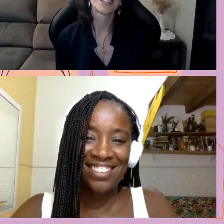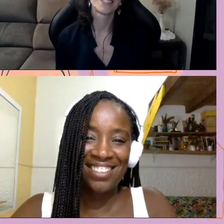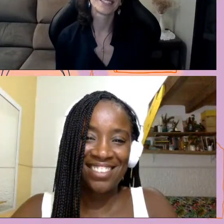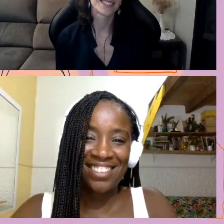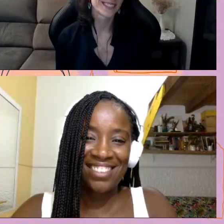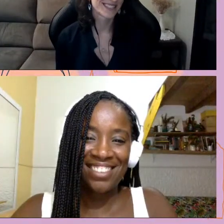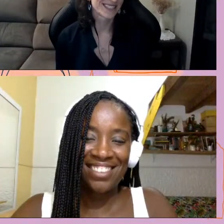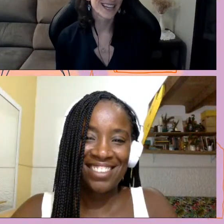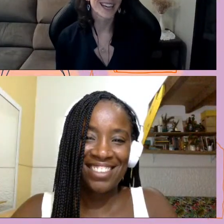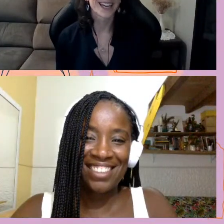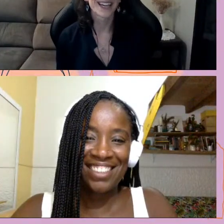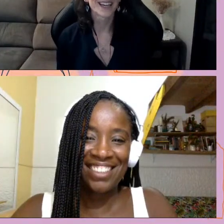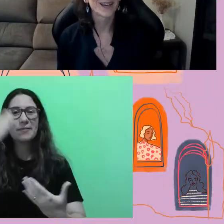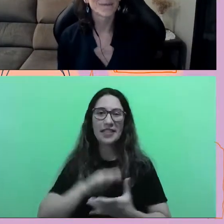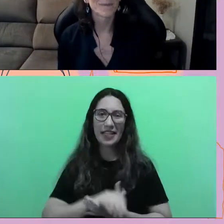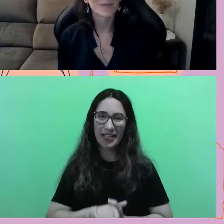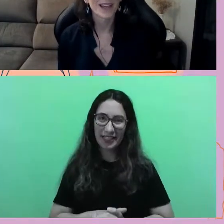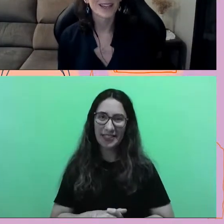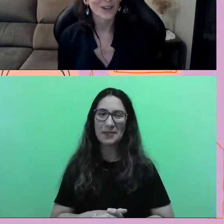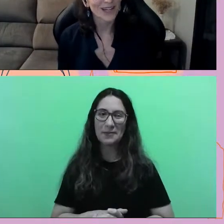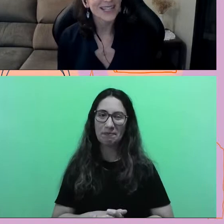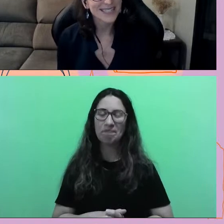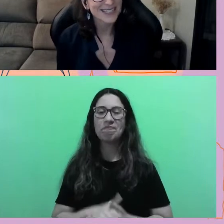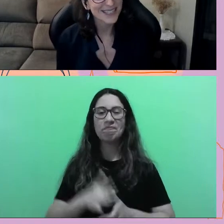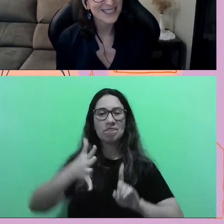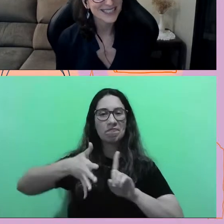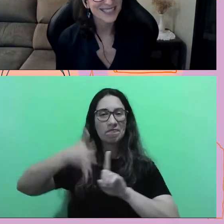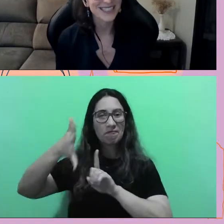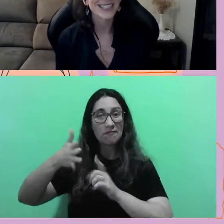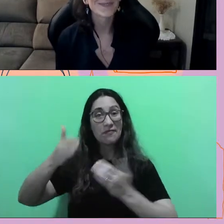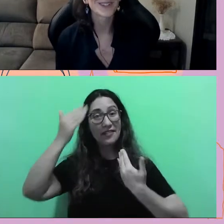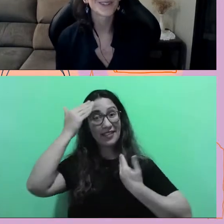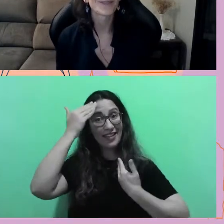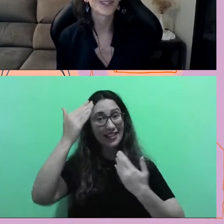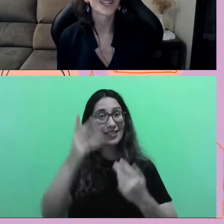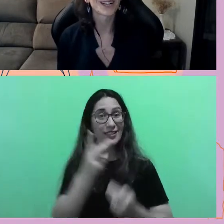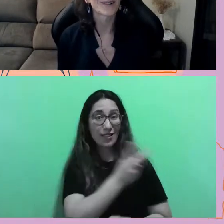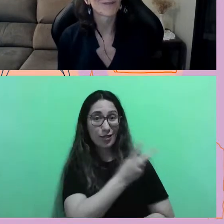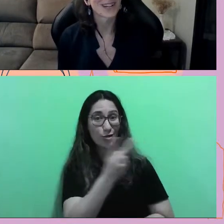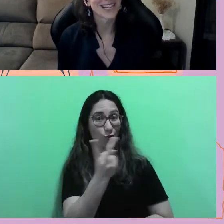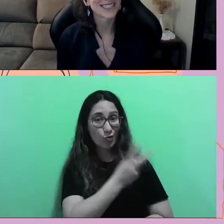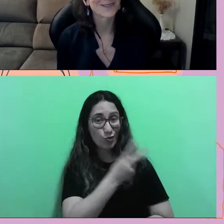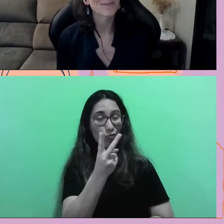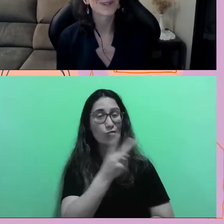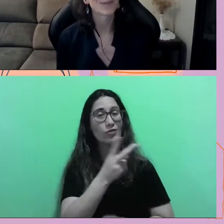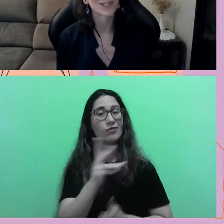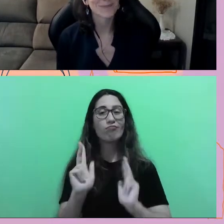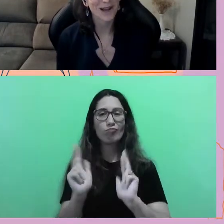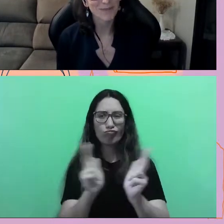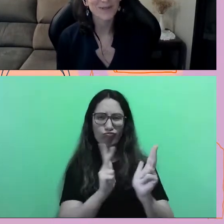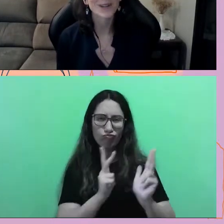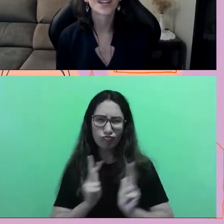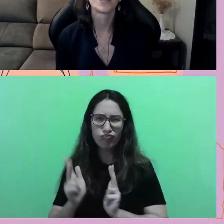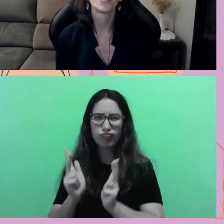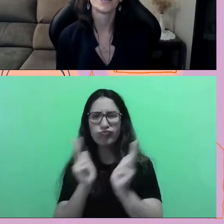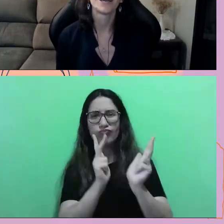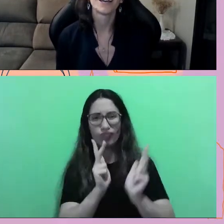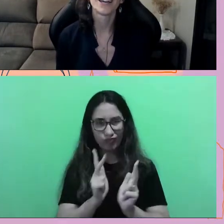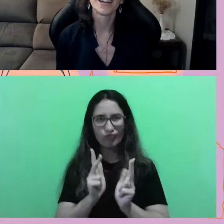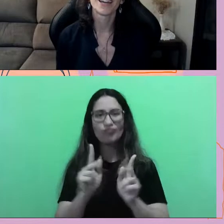Obrigada, Ednancy. Quero agradecê-las aí, né, pela conversa, enfim, pelo bate-papo.